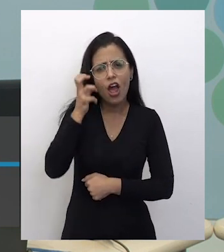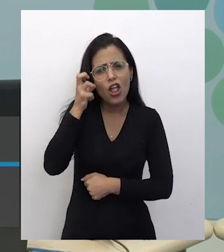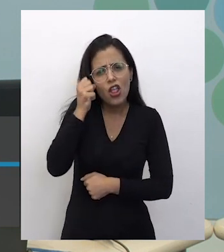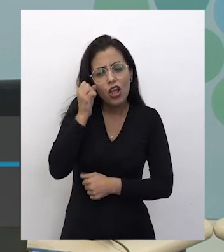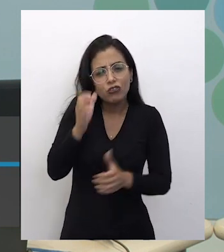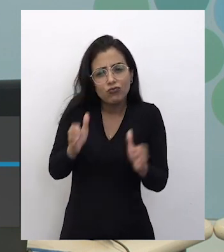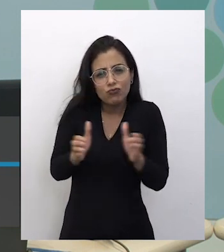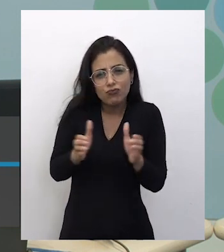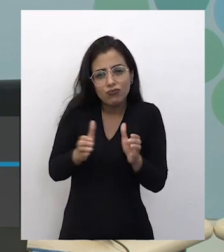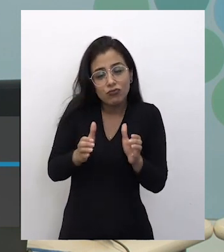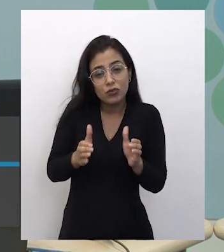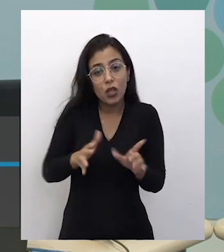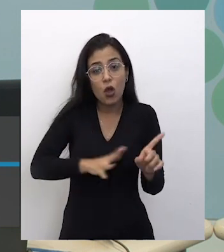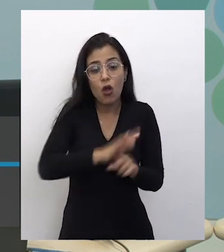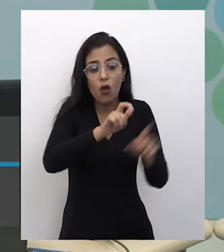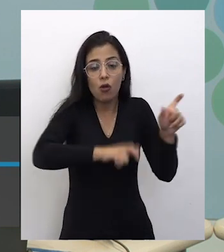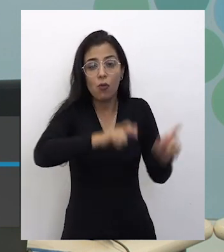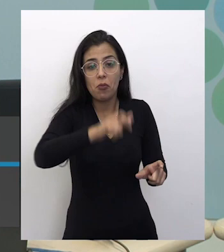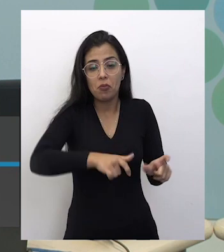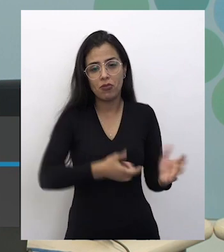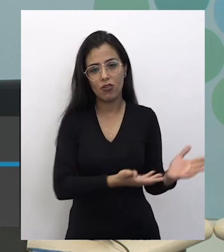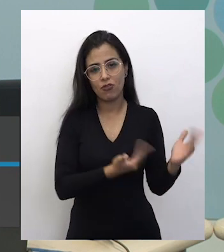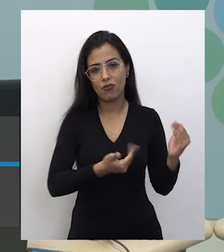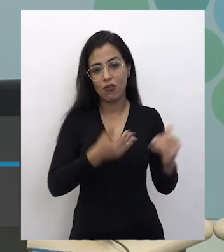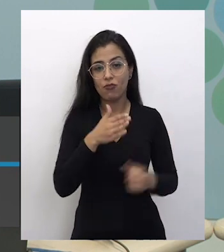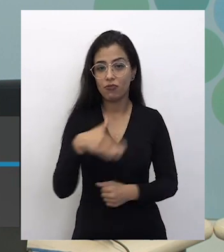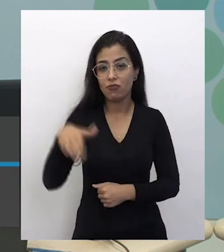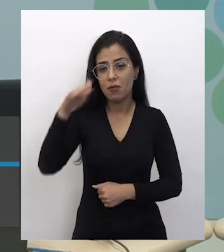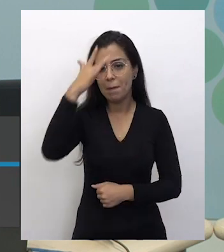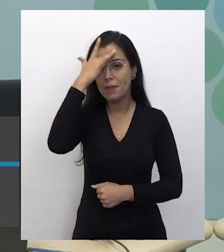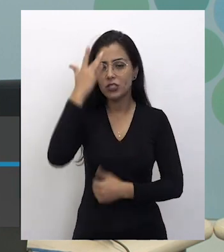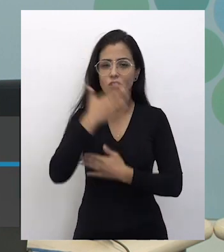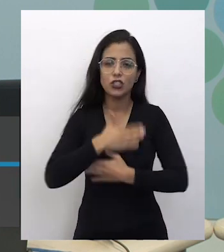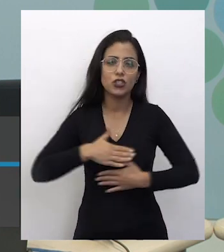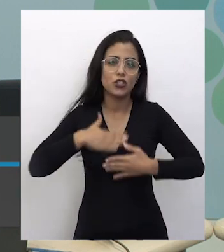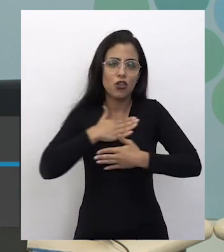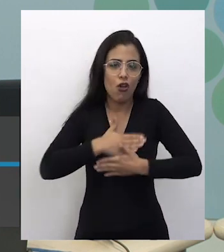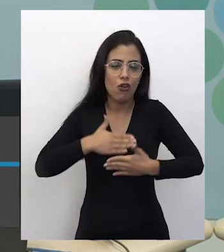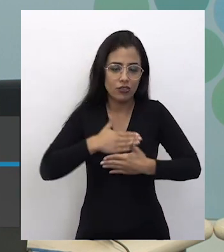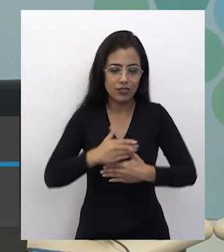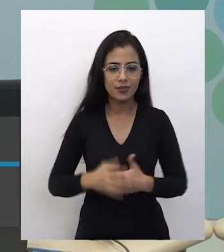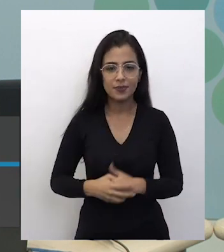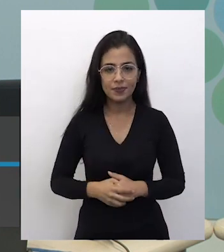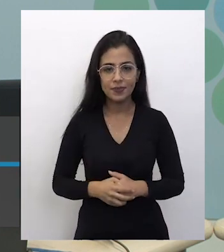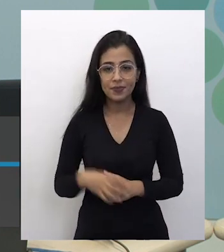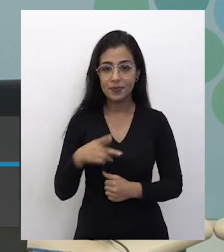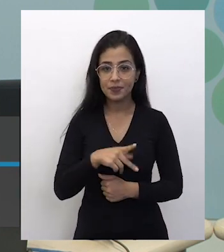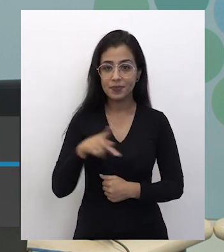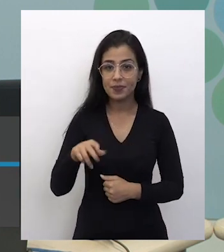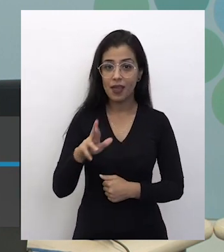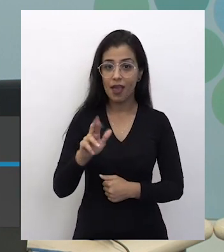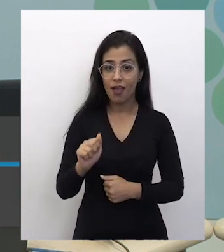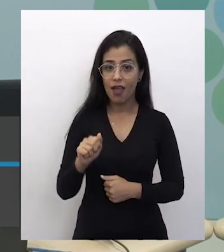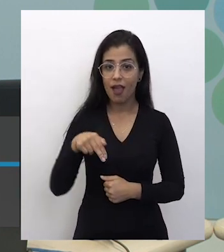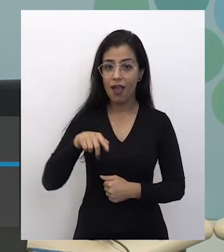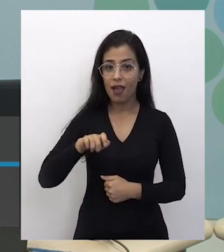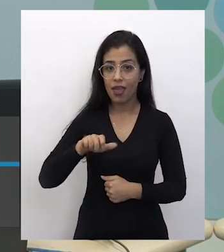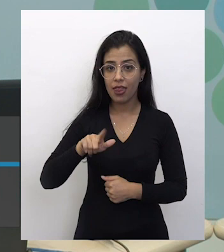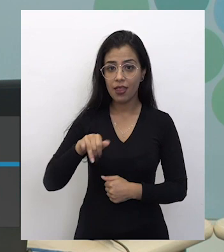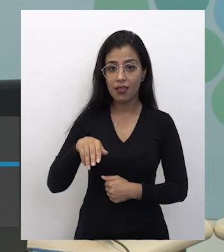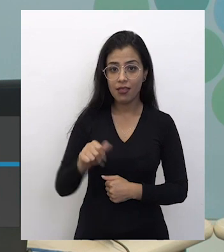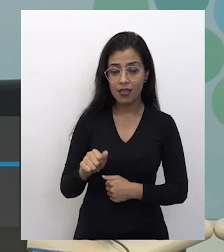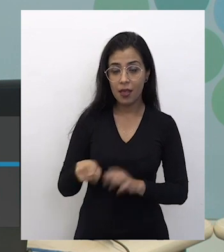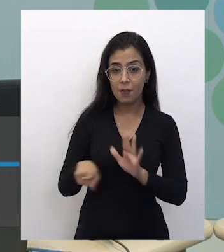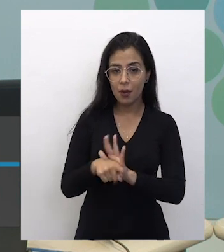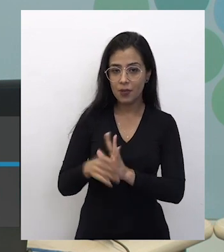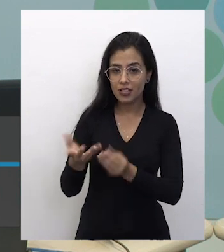é que é mais ligado a gostar dos animaizinhos de estimação, né? A Pro Raquelina de artes